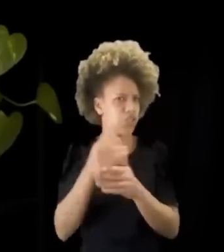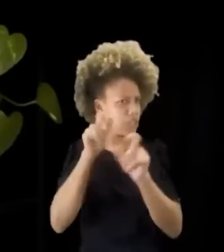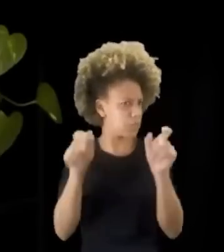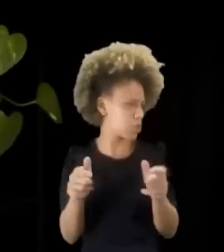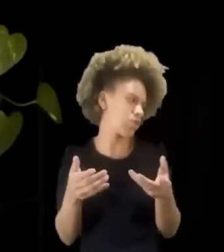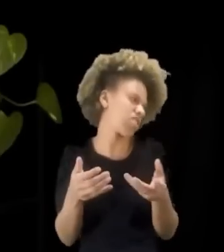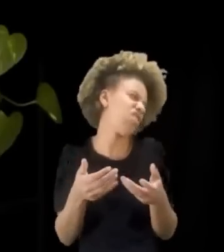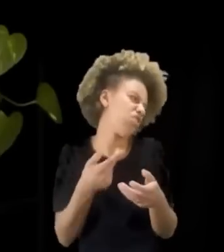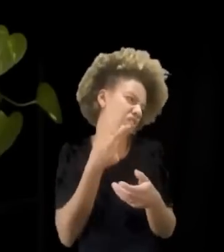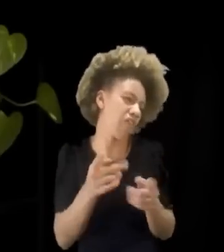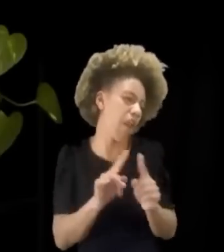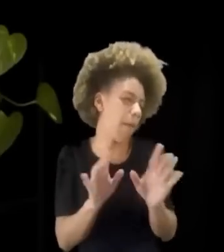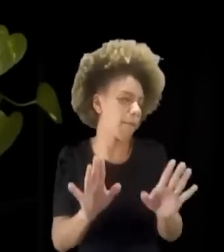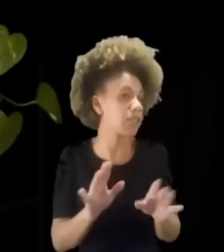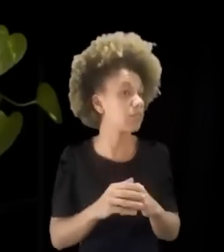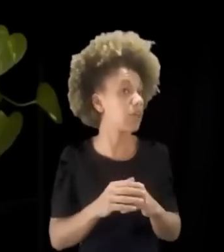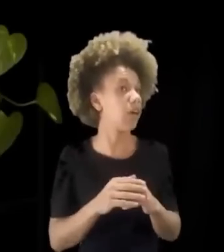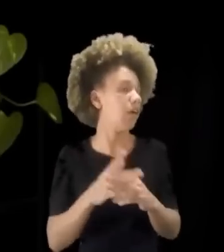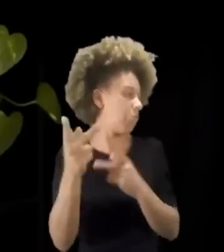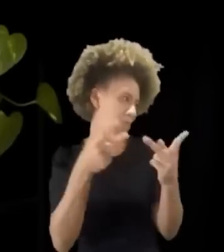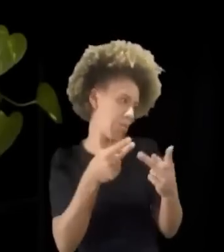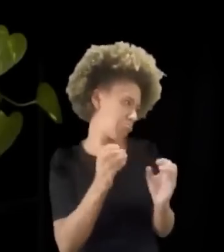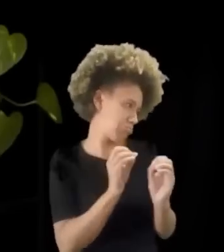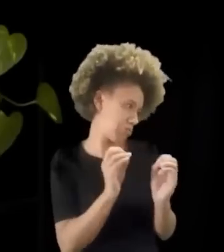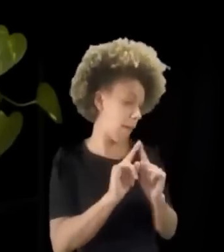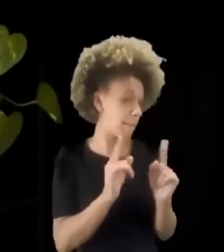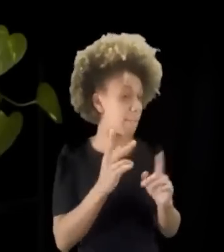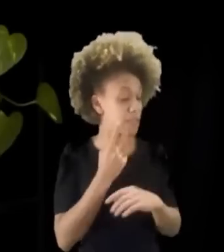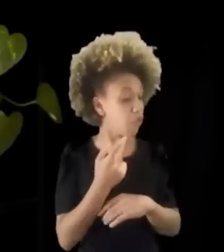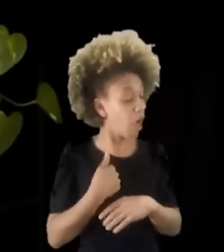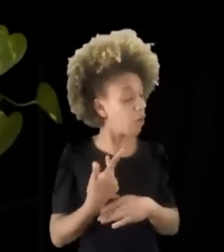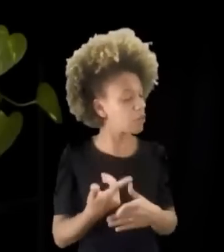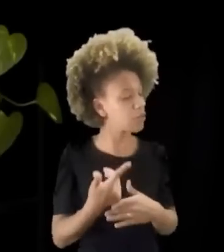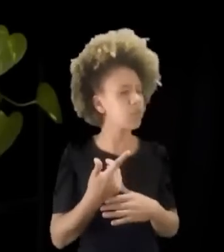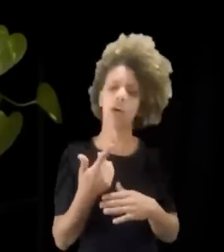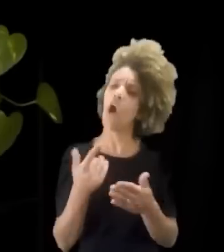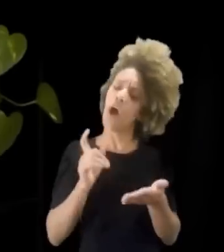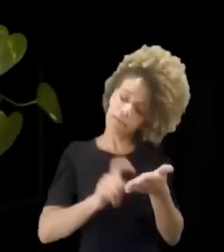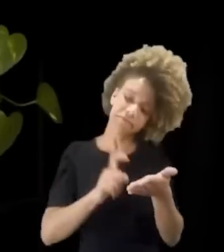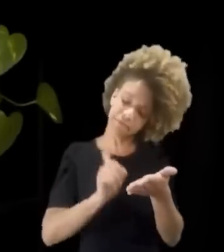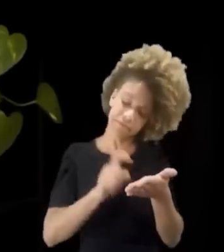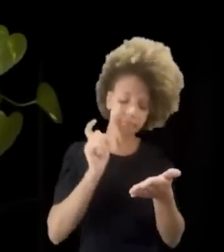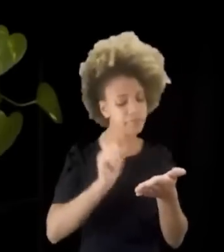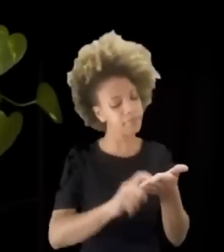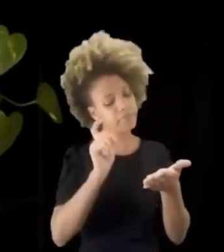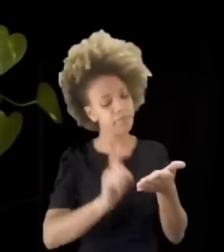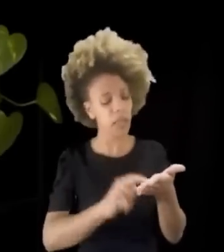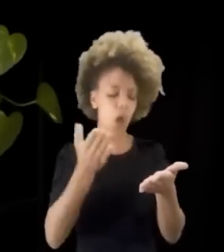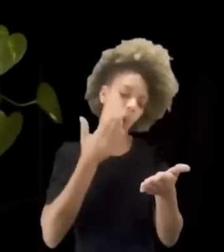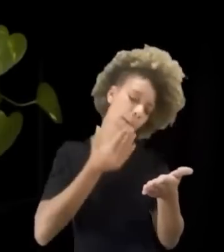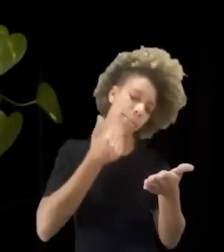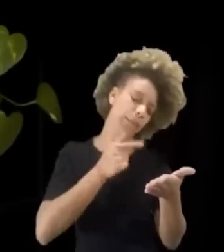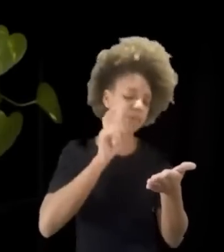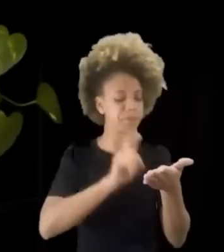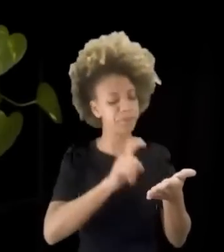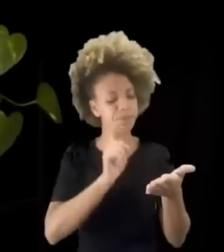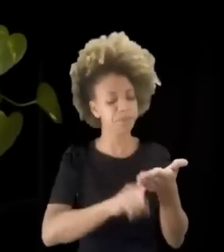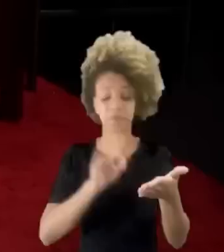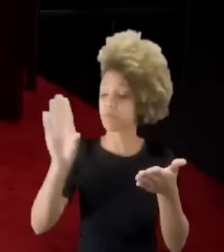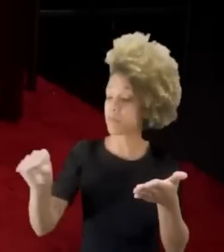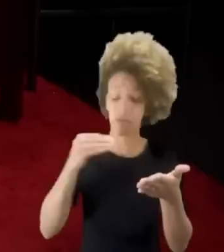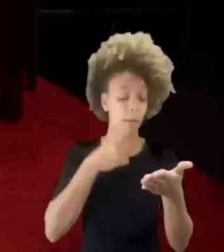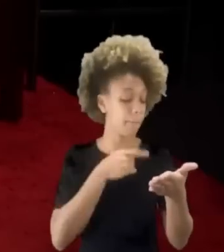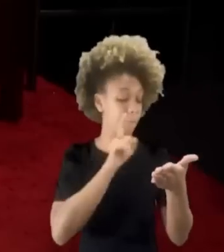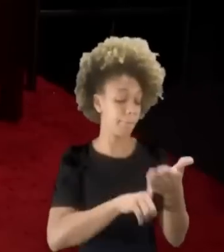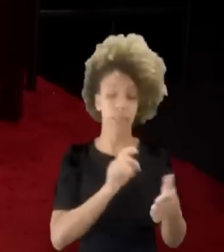Vai admitir mas eu diria que se ela a maioria das pessoas ela pensa assim olha que legal agora eu aperto um botão vem comida na minha casa e